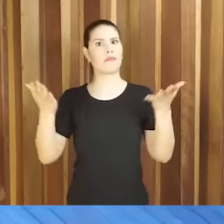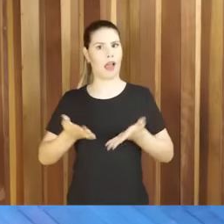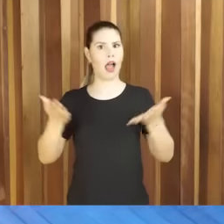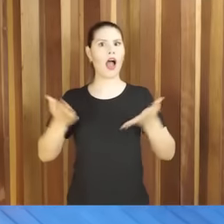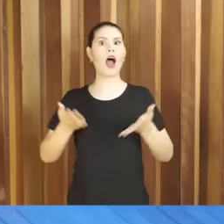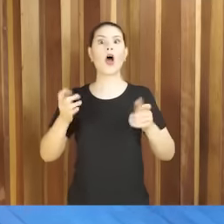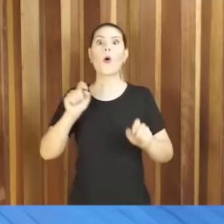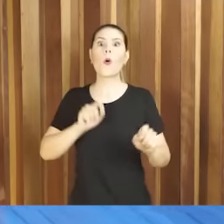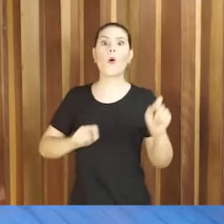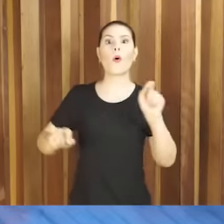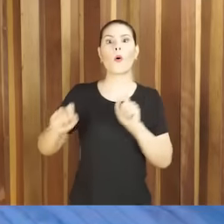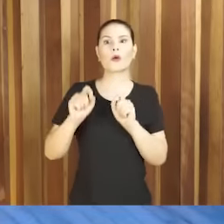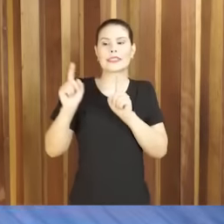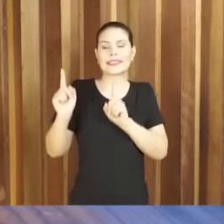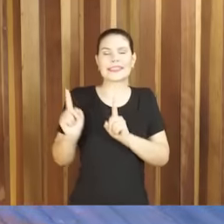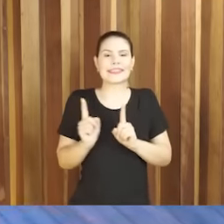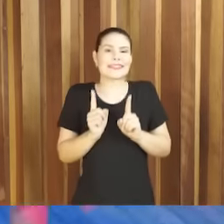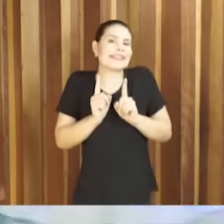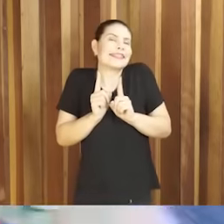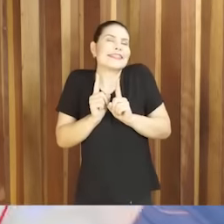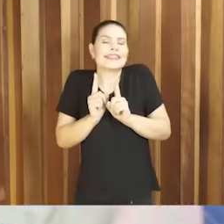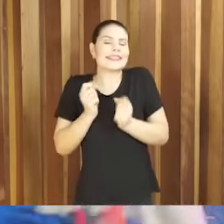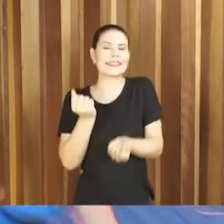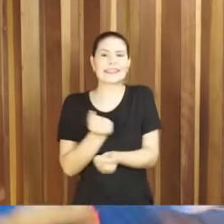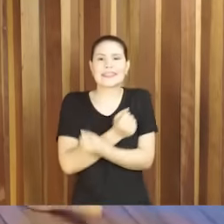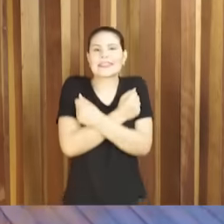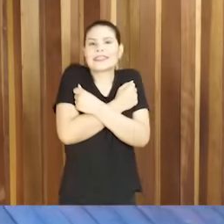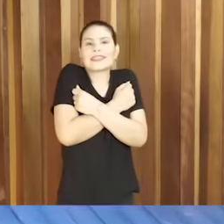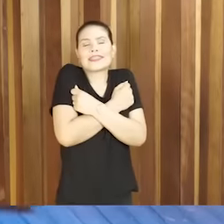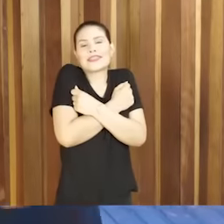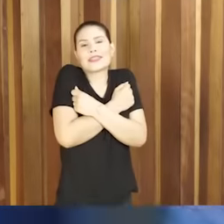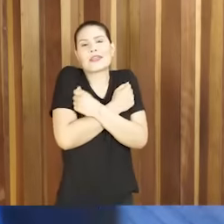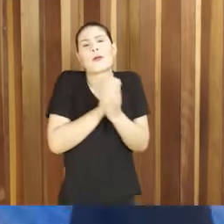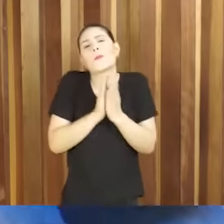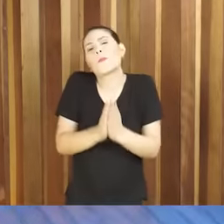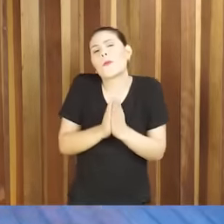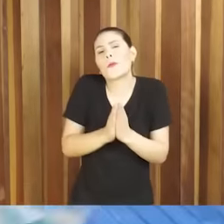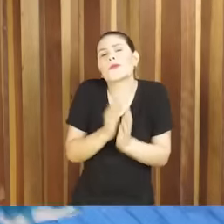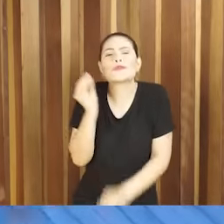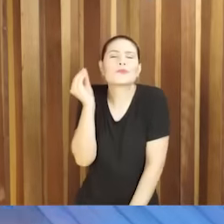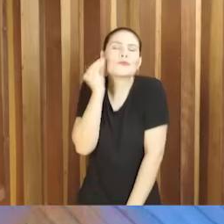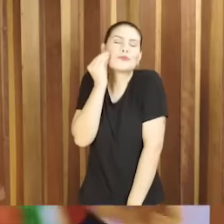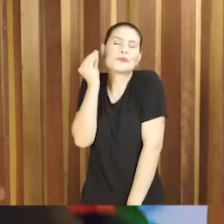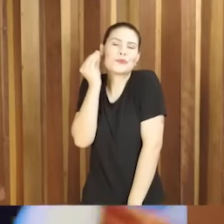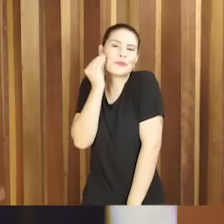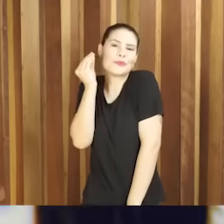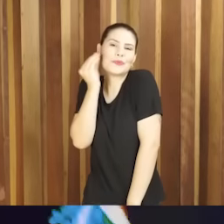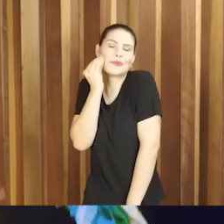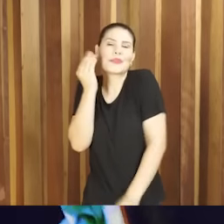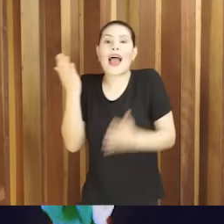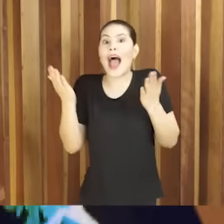que estamos juntinhos, dá cá um abraço e um